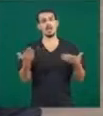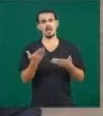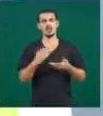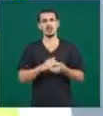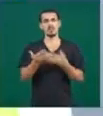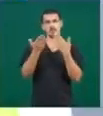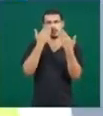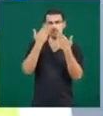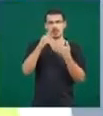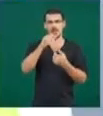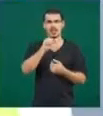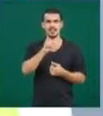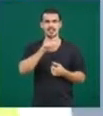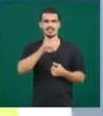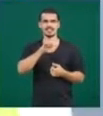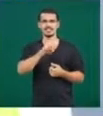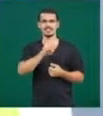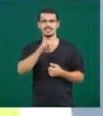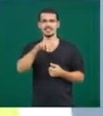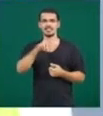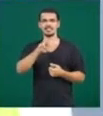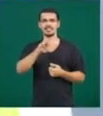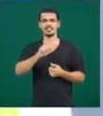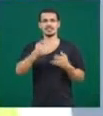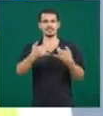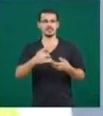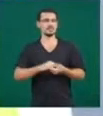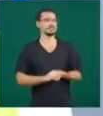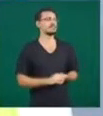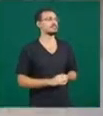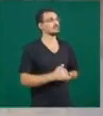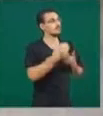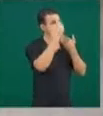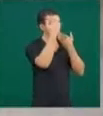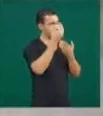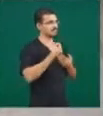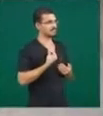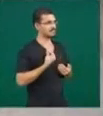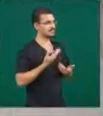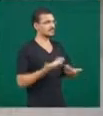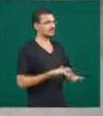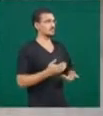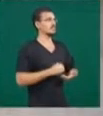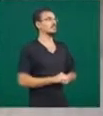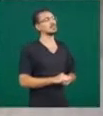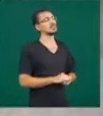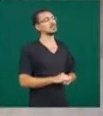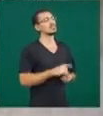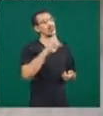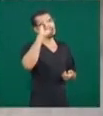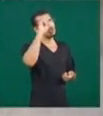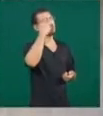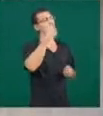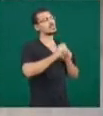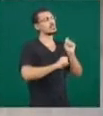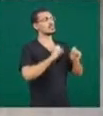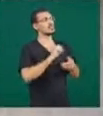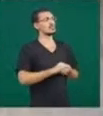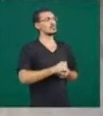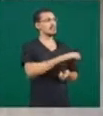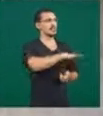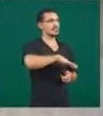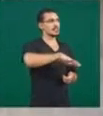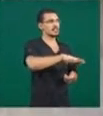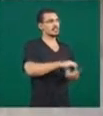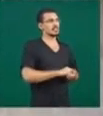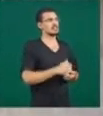a psicóloga Alessandra Matar. Alessandra, muito obrigado pela presença aqui hoje. Que ideia é essa, Na verdade, a ideia é que surge uma profissional da área de saúde,